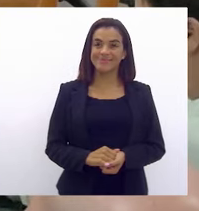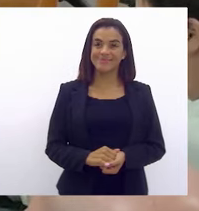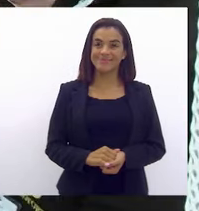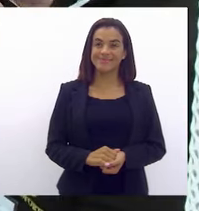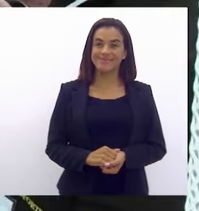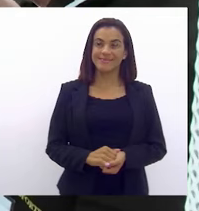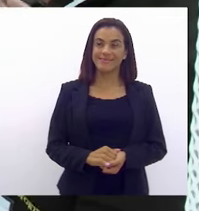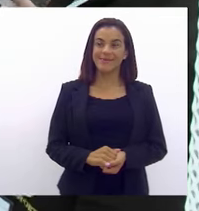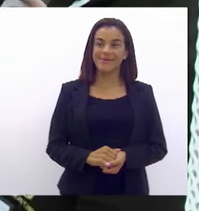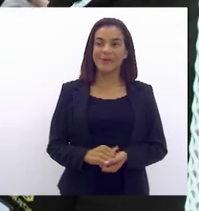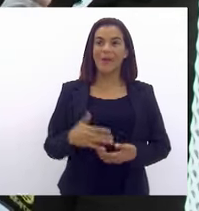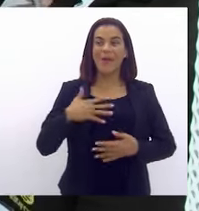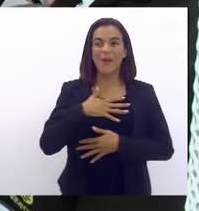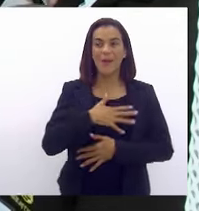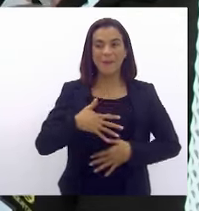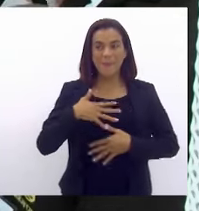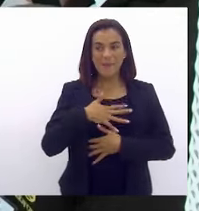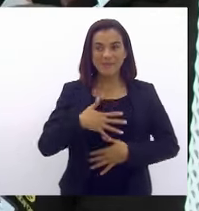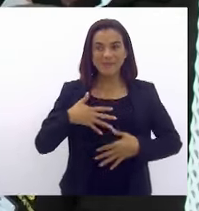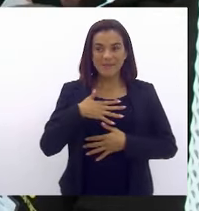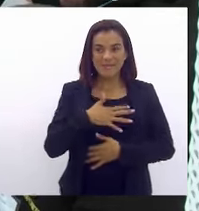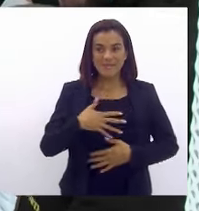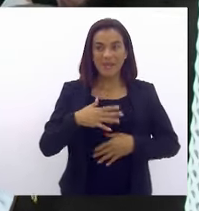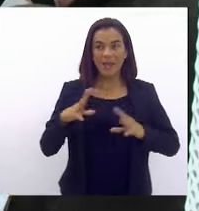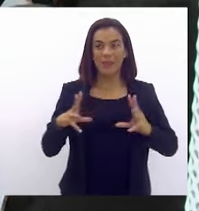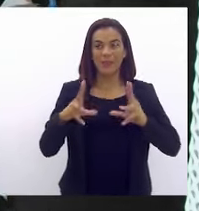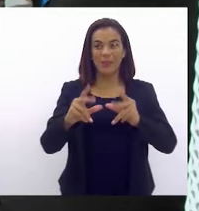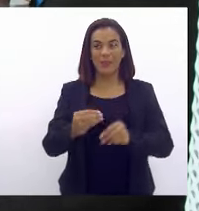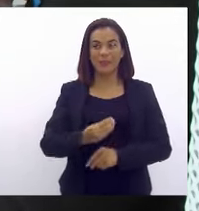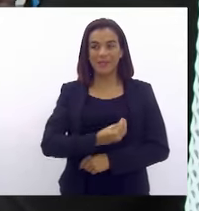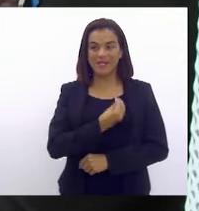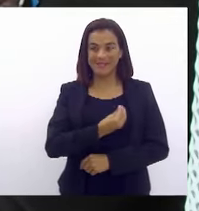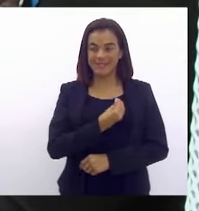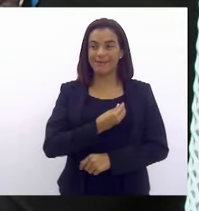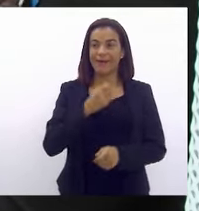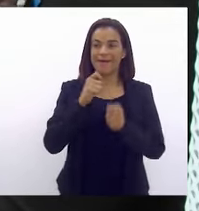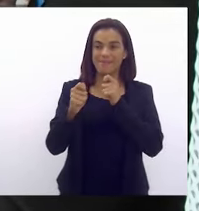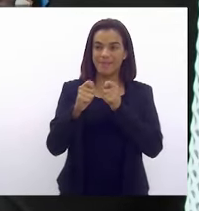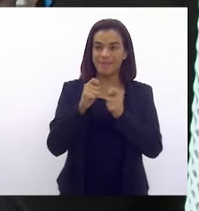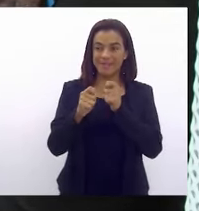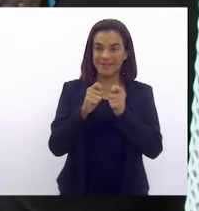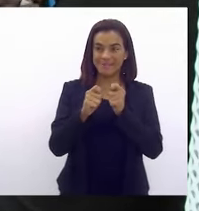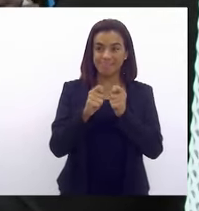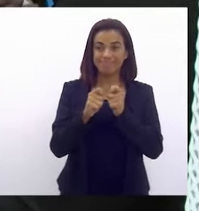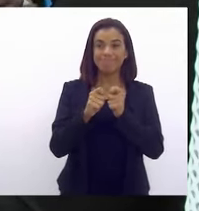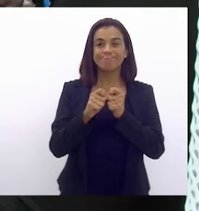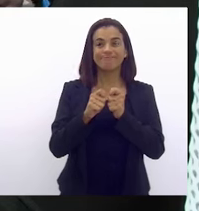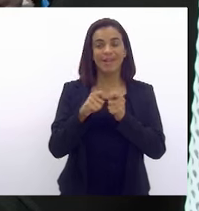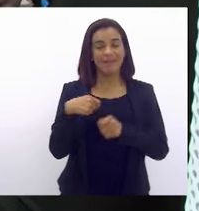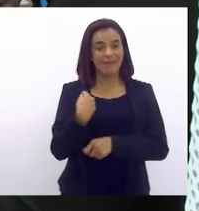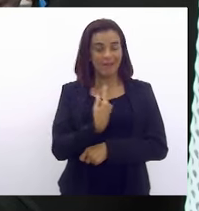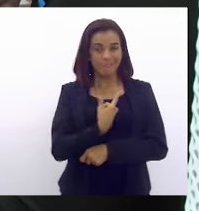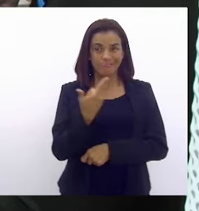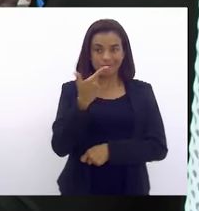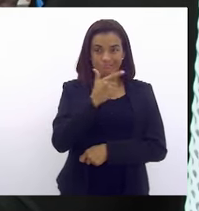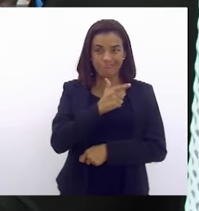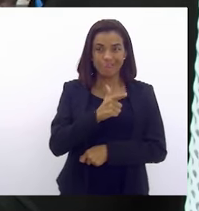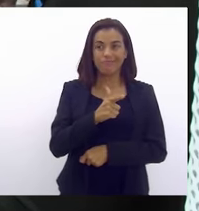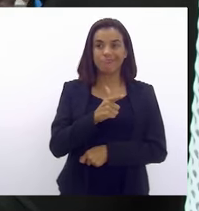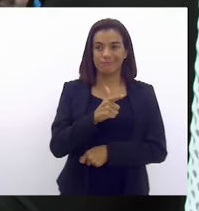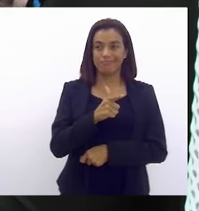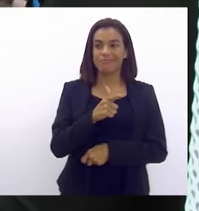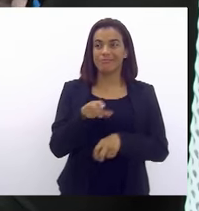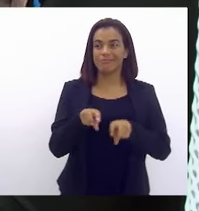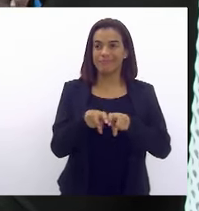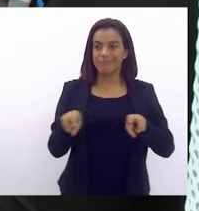Então, pessoal, é imenso prazer ser público presente aqui, a imprensa, e a gente poder presidir aqui, sabendo